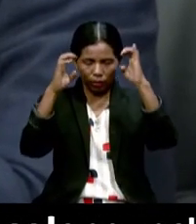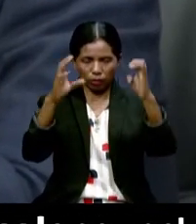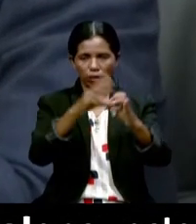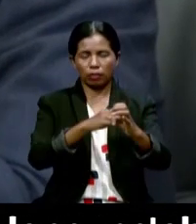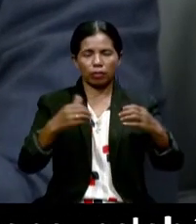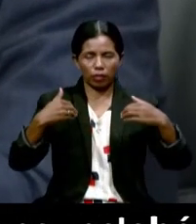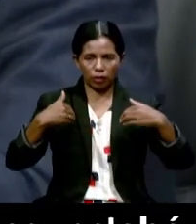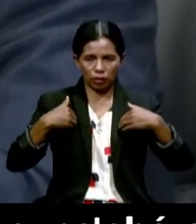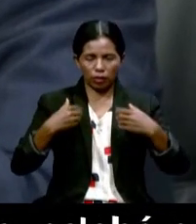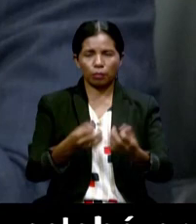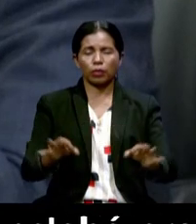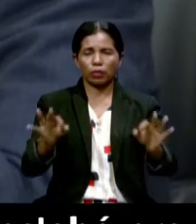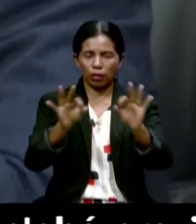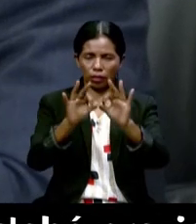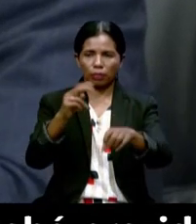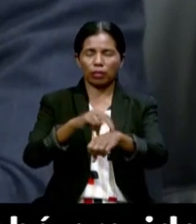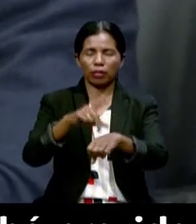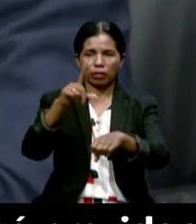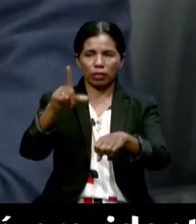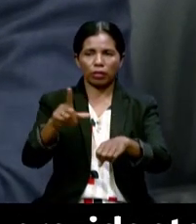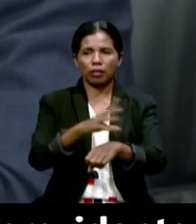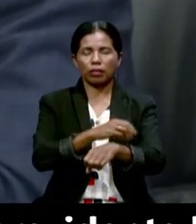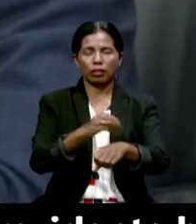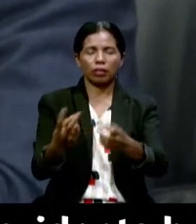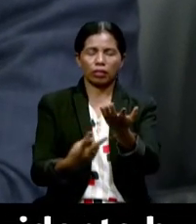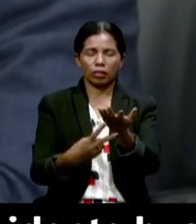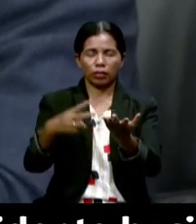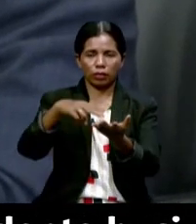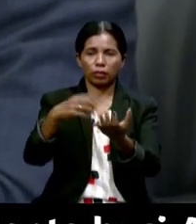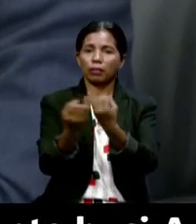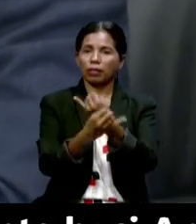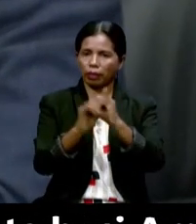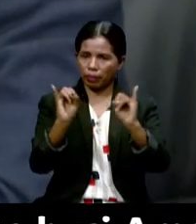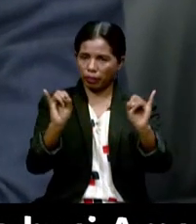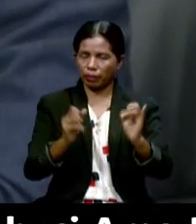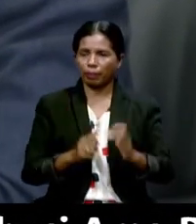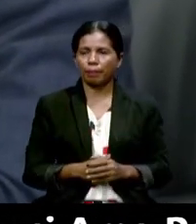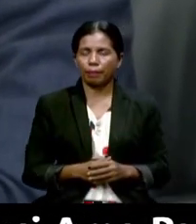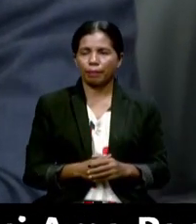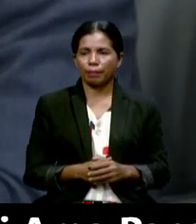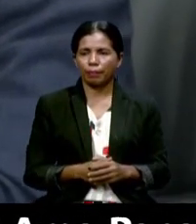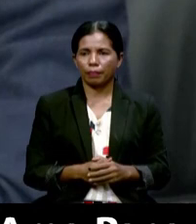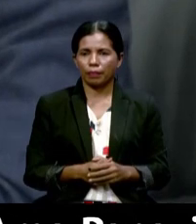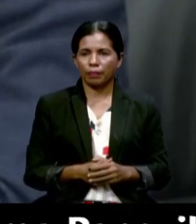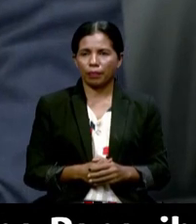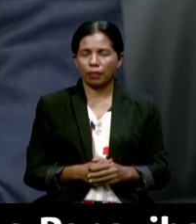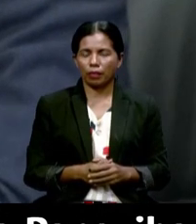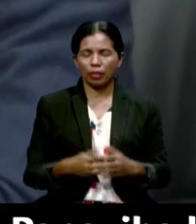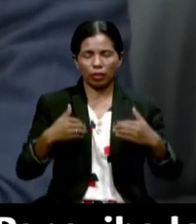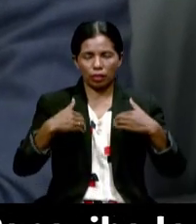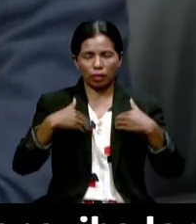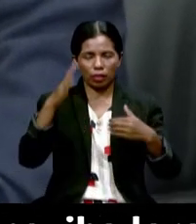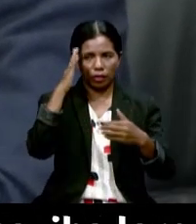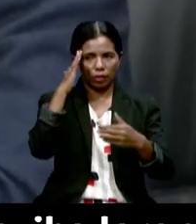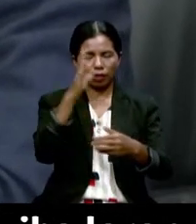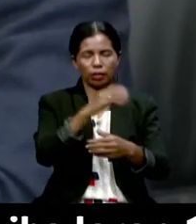prioridade nacional desde a restauração da sua independência. Tendo consciência que